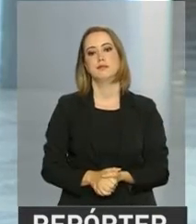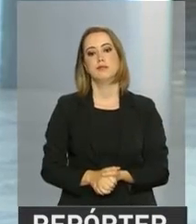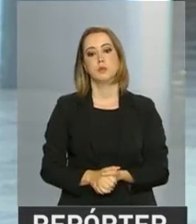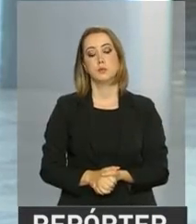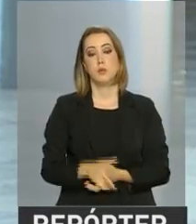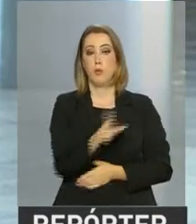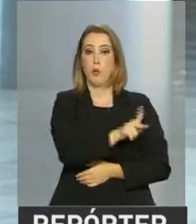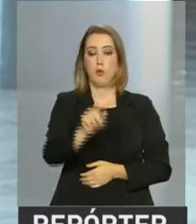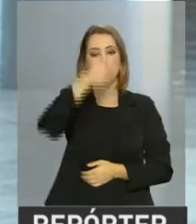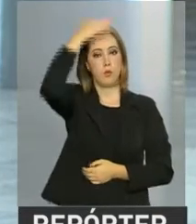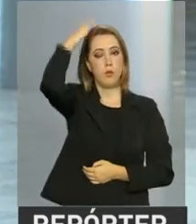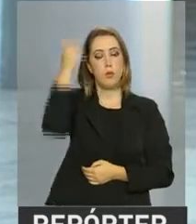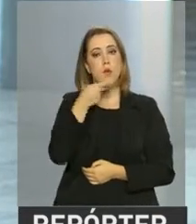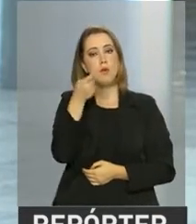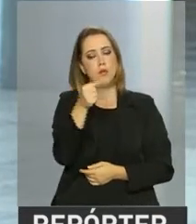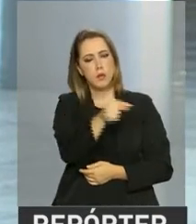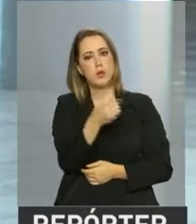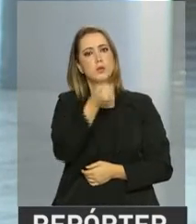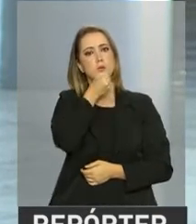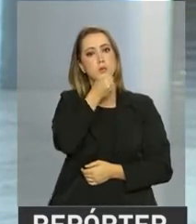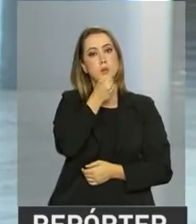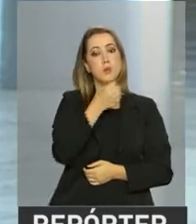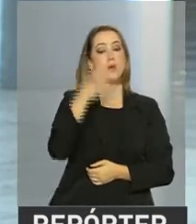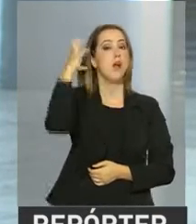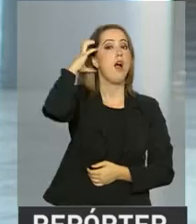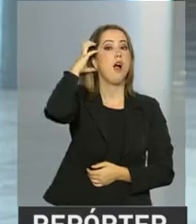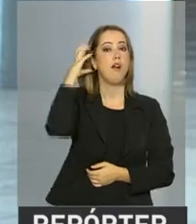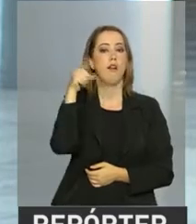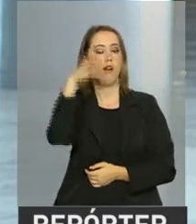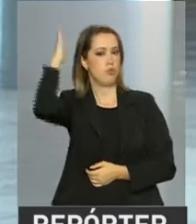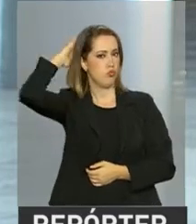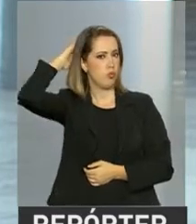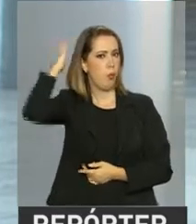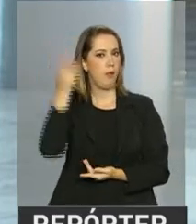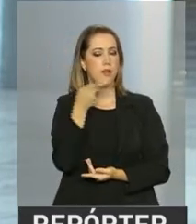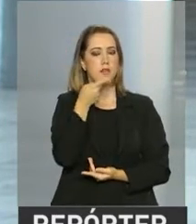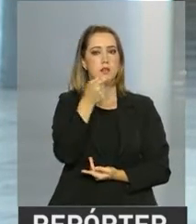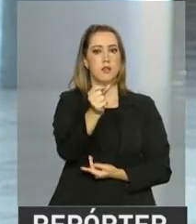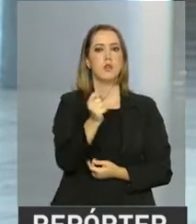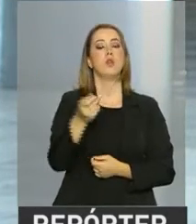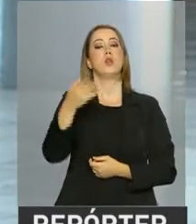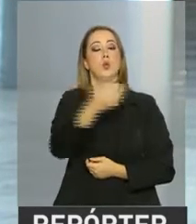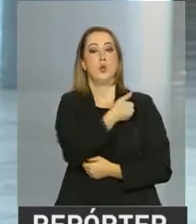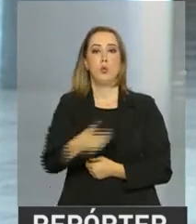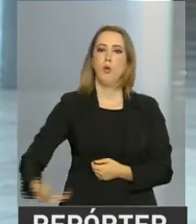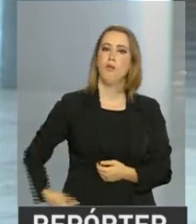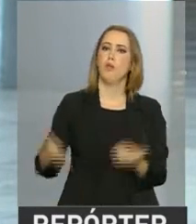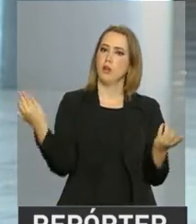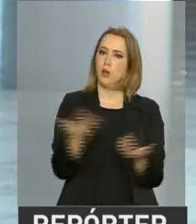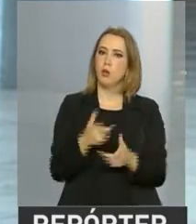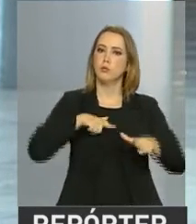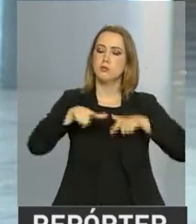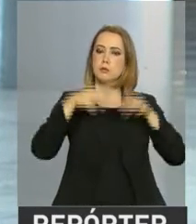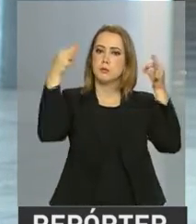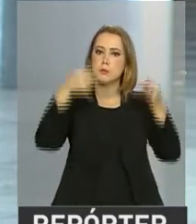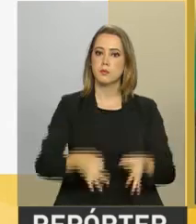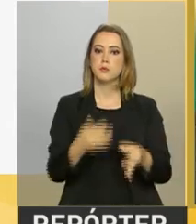o presidente Michel Temer disse em entrevista a rádios paraenses que o governo toma atitudes sérias contra a crise.